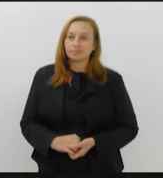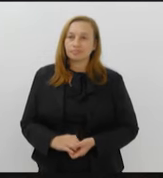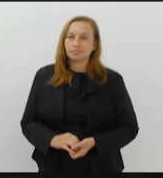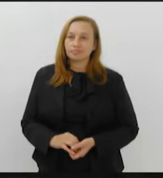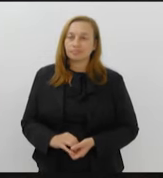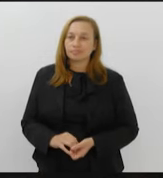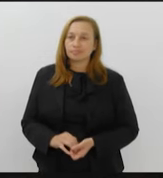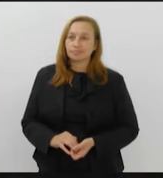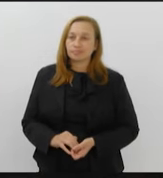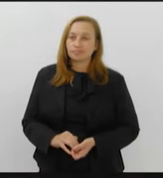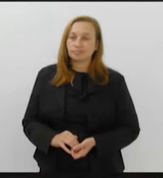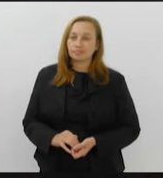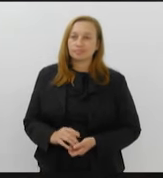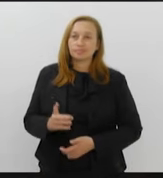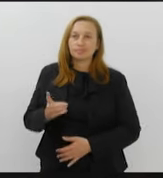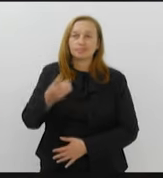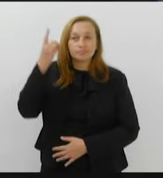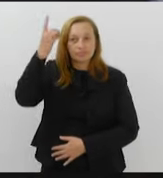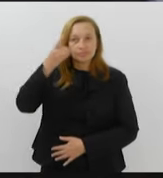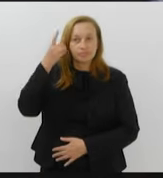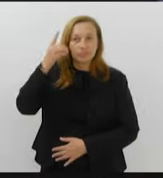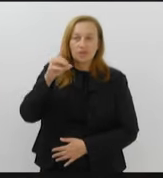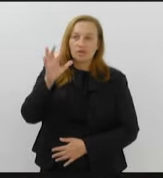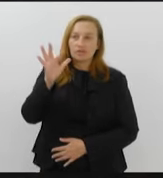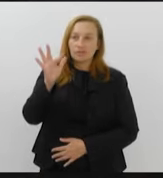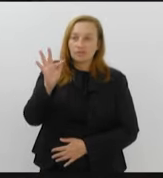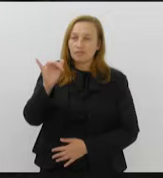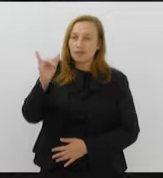Nosso nobre deputado Felipe Obel.